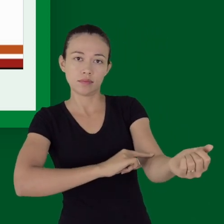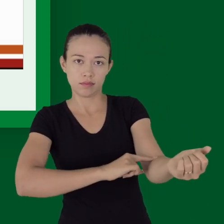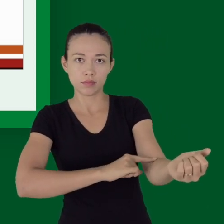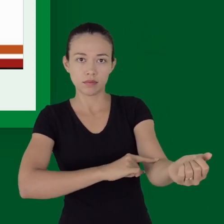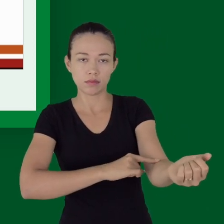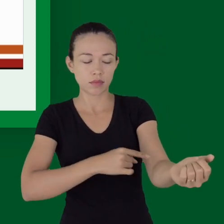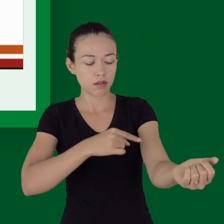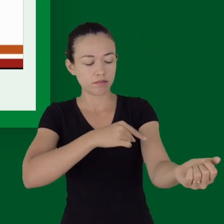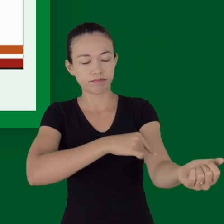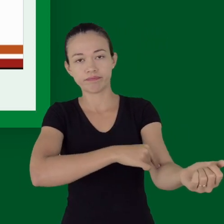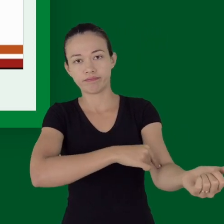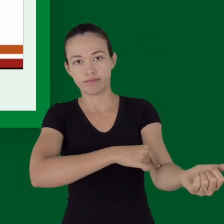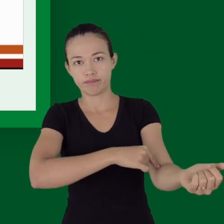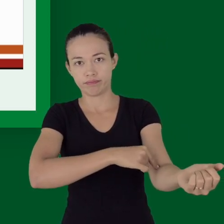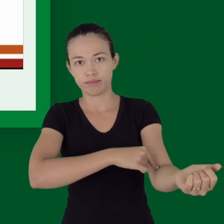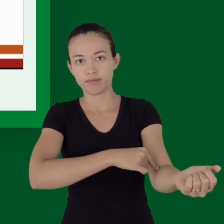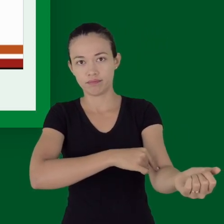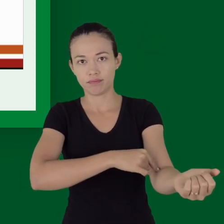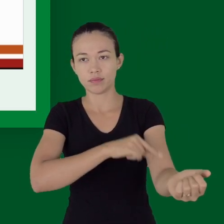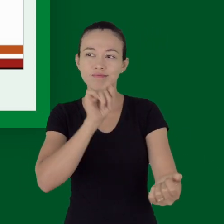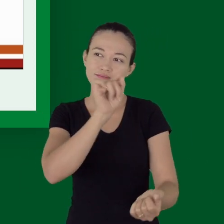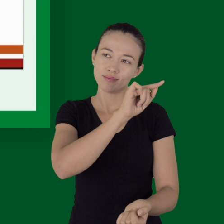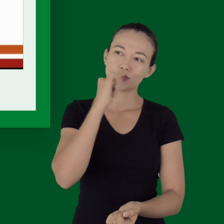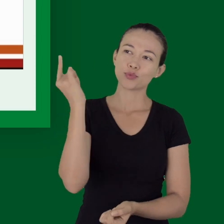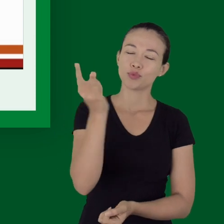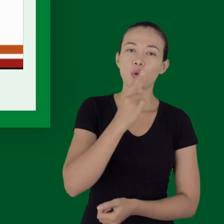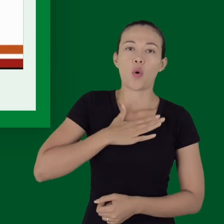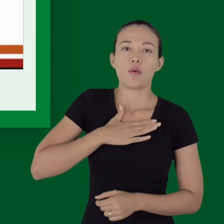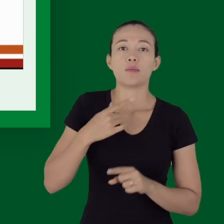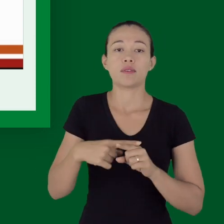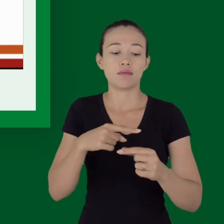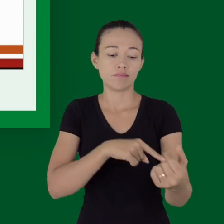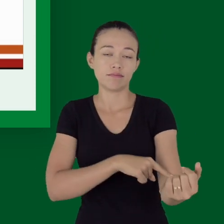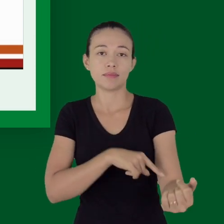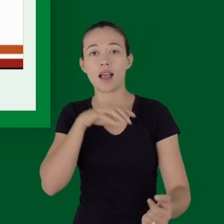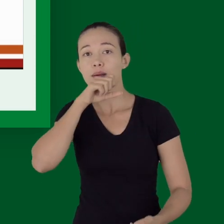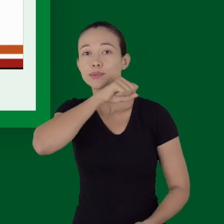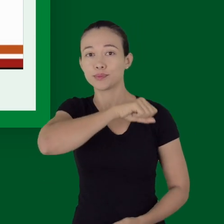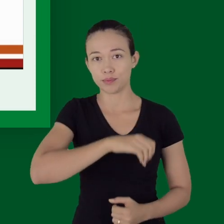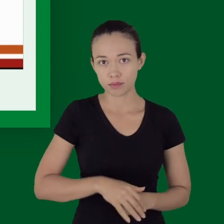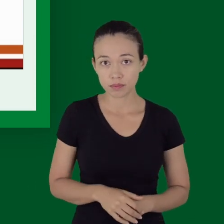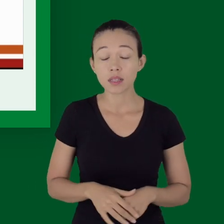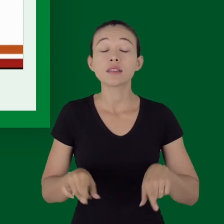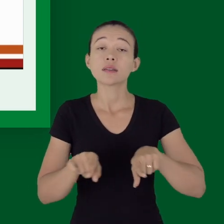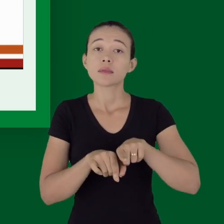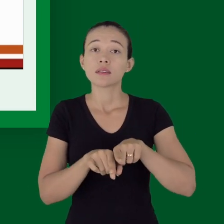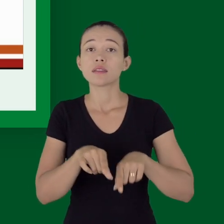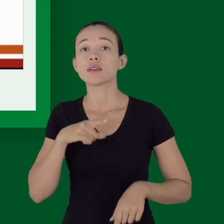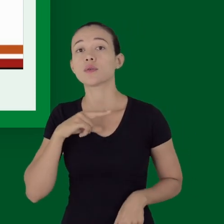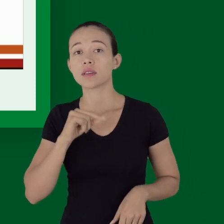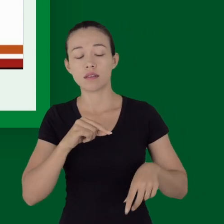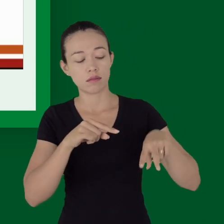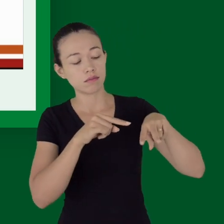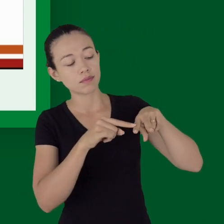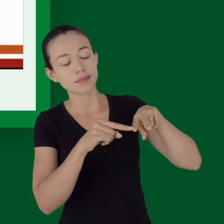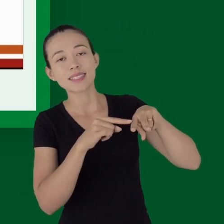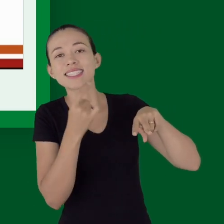via preferencial, né, a via mais rápida. Na indisponibilidade da via periférica, a gente tem o acesso